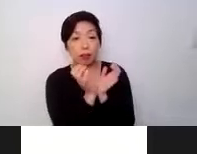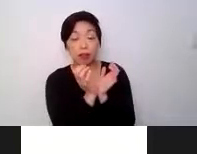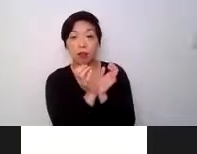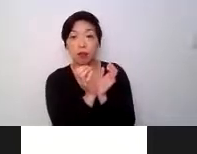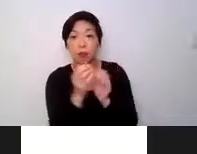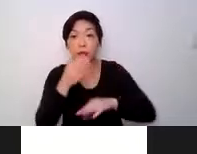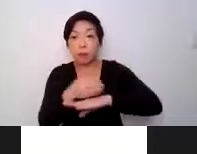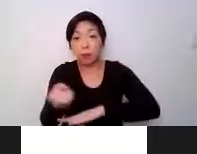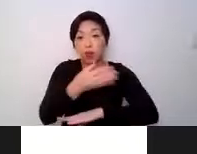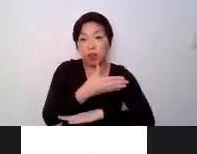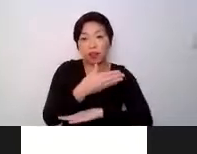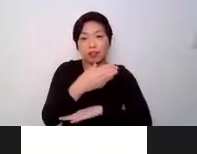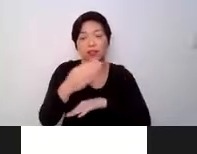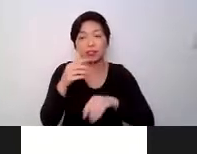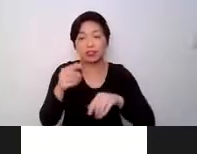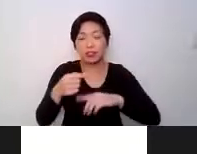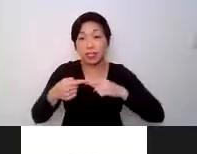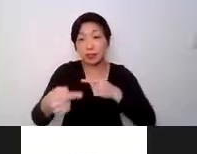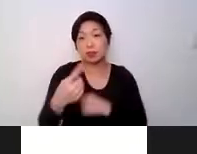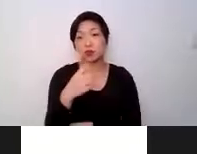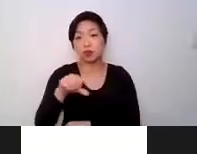essa construção,